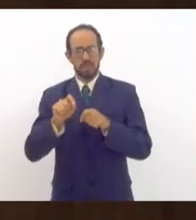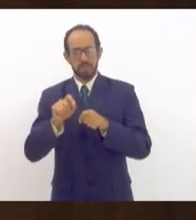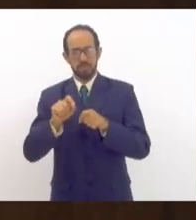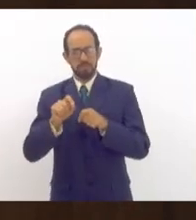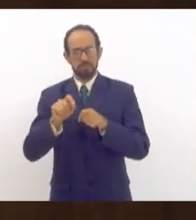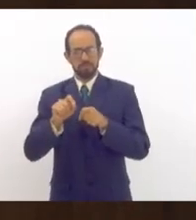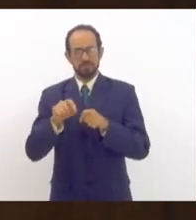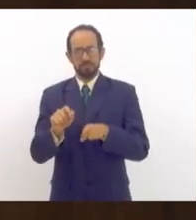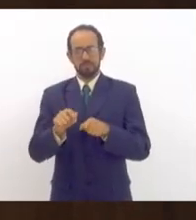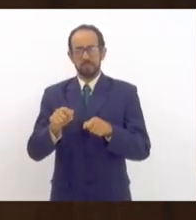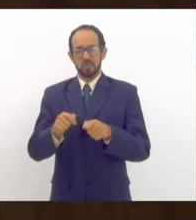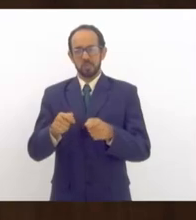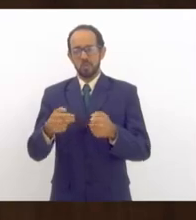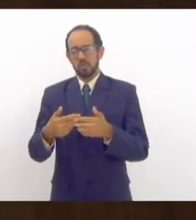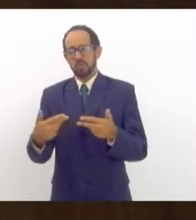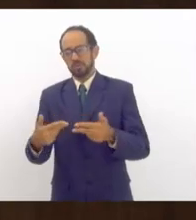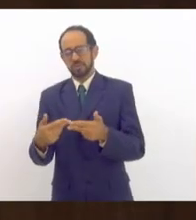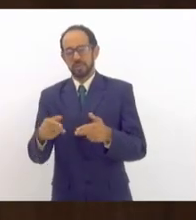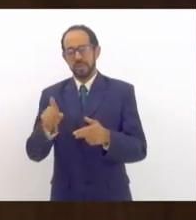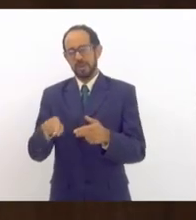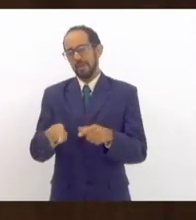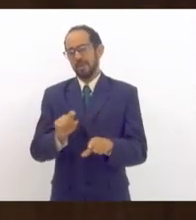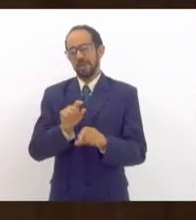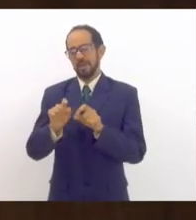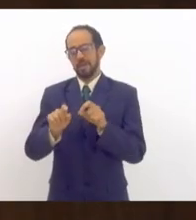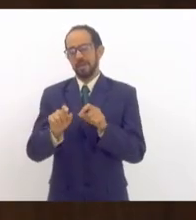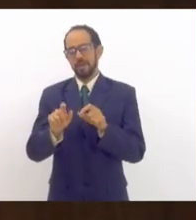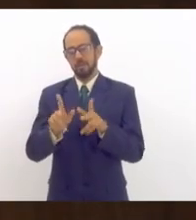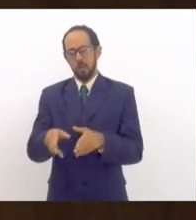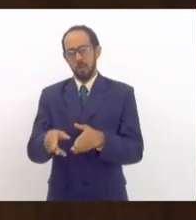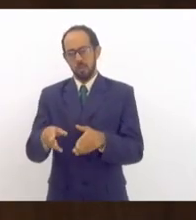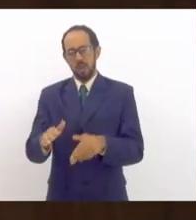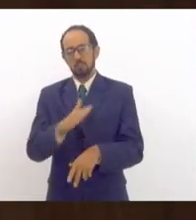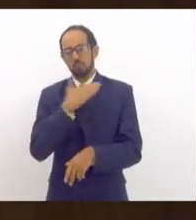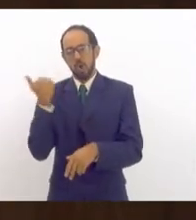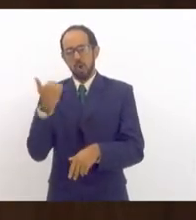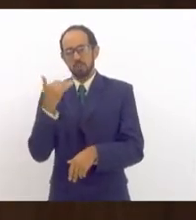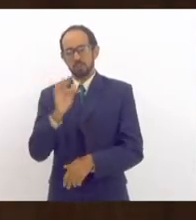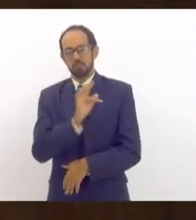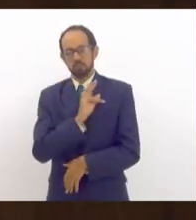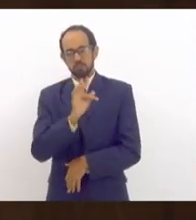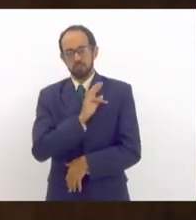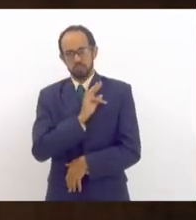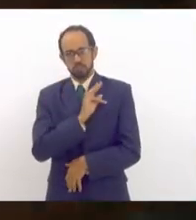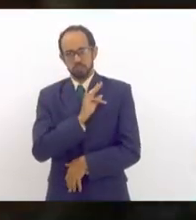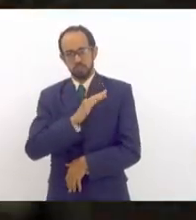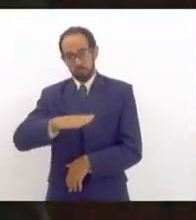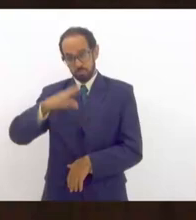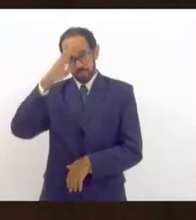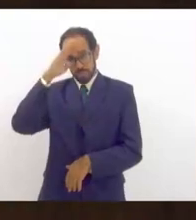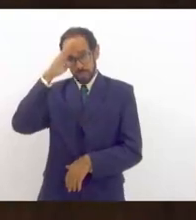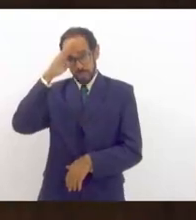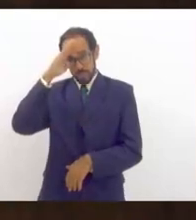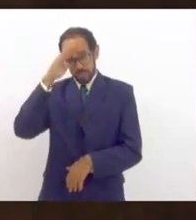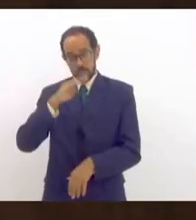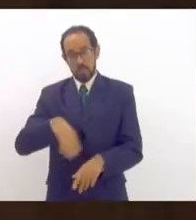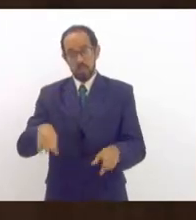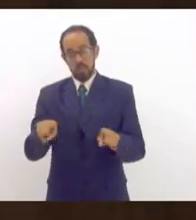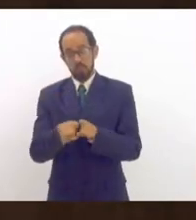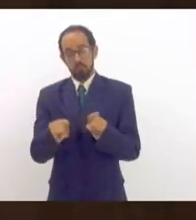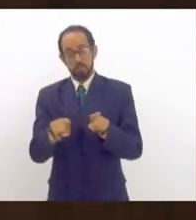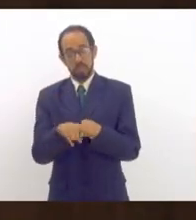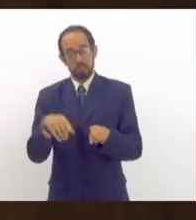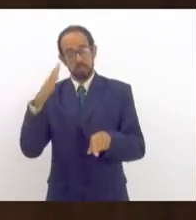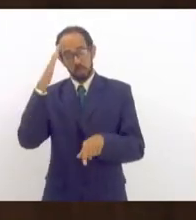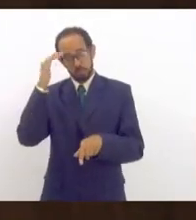com que foram também é a questão da da morte de policiais militares nós sabemos também o